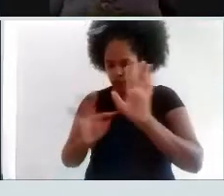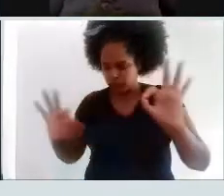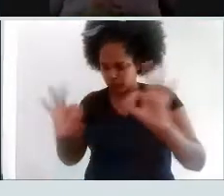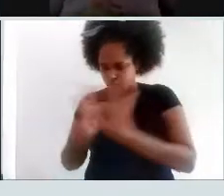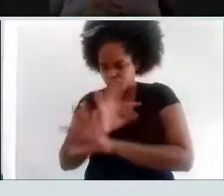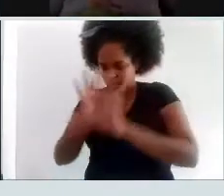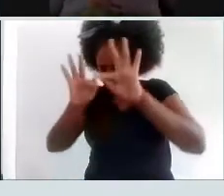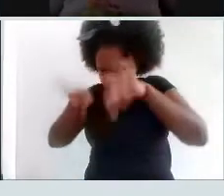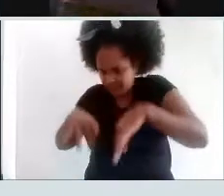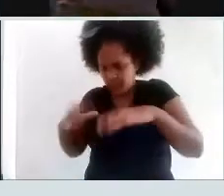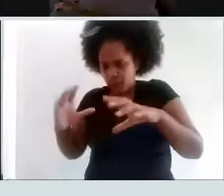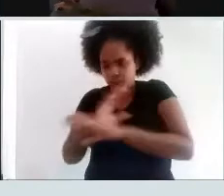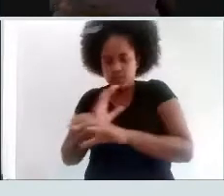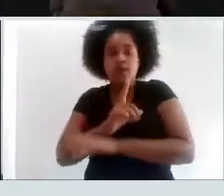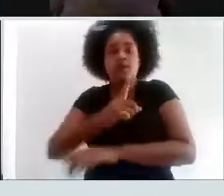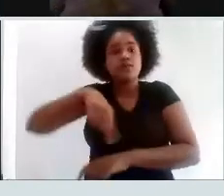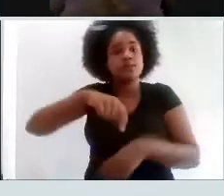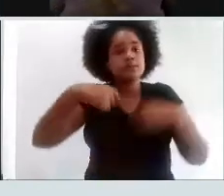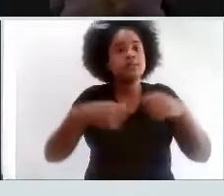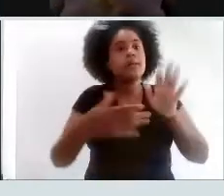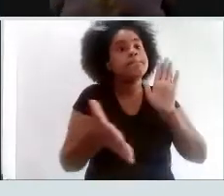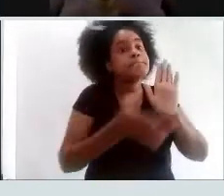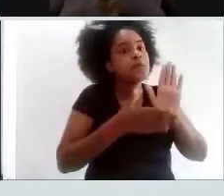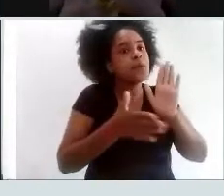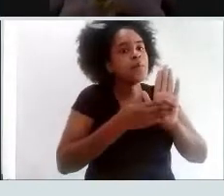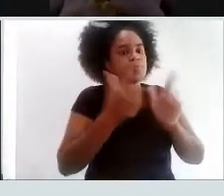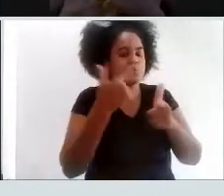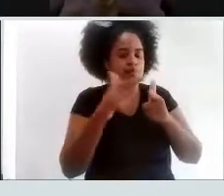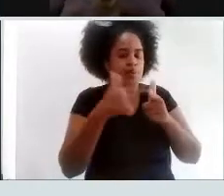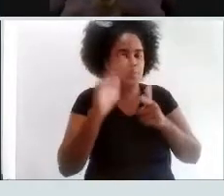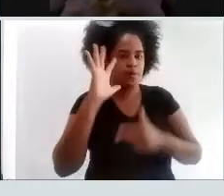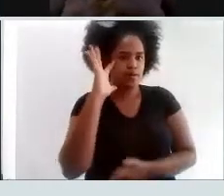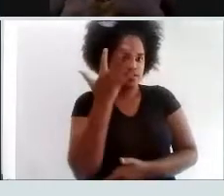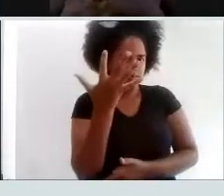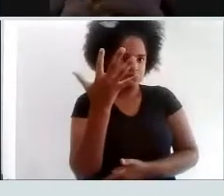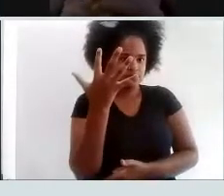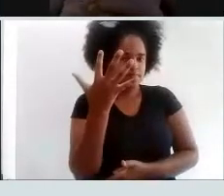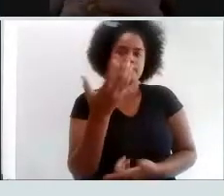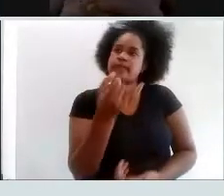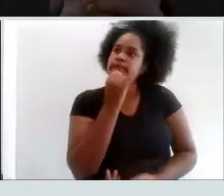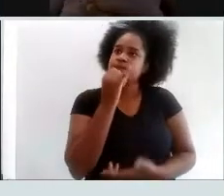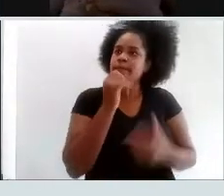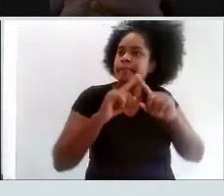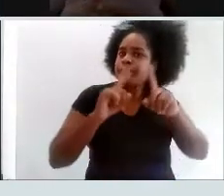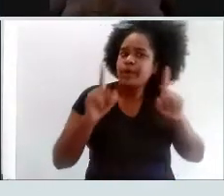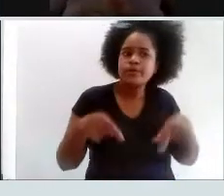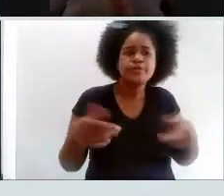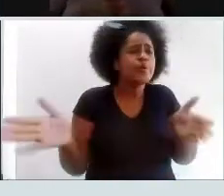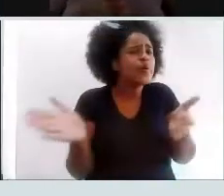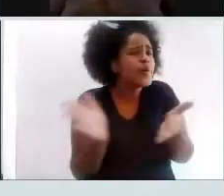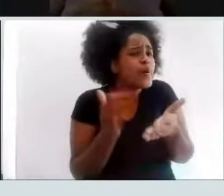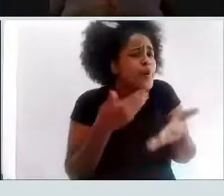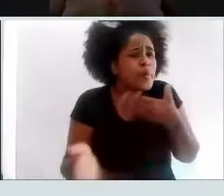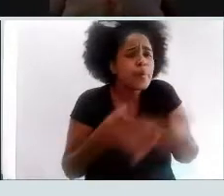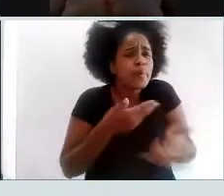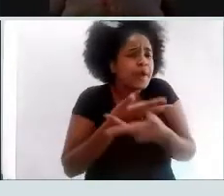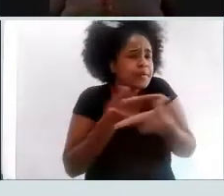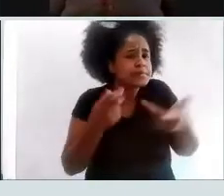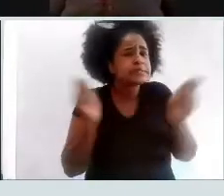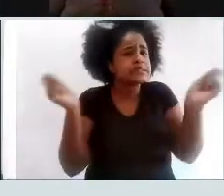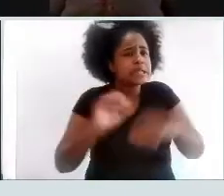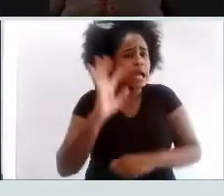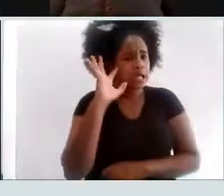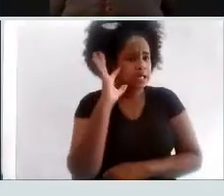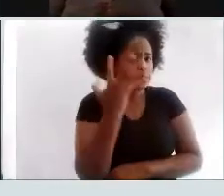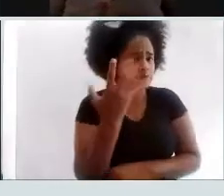tentando fazer uma proposta de intervenção, fazendo um projeto, alguma coisa que consiga, talvez, solucionar aquela